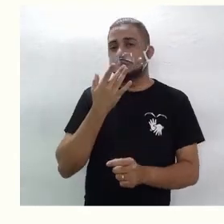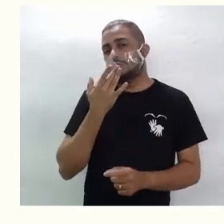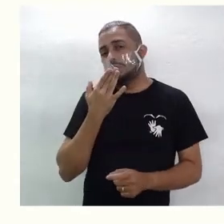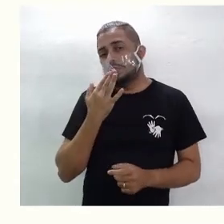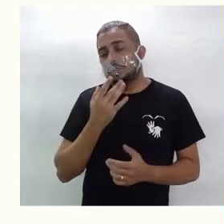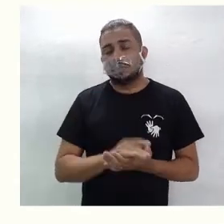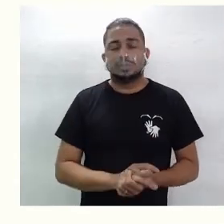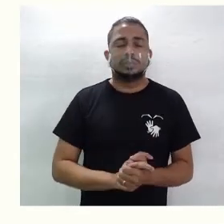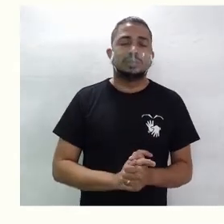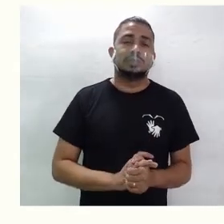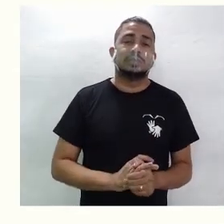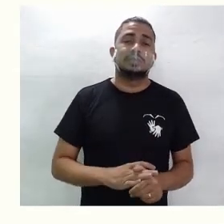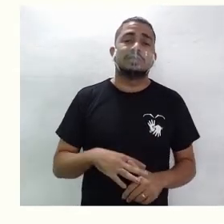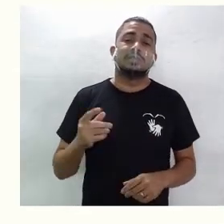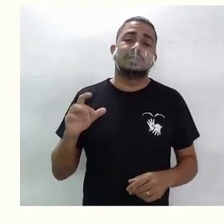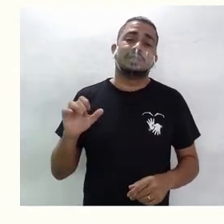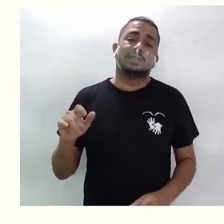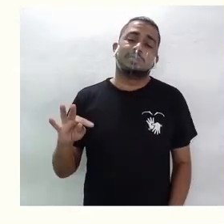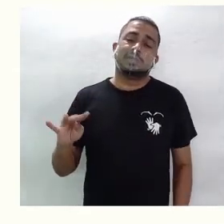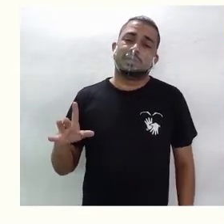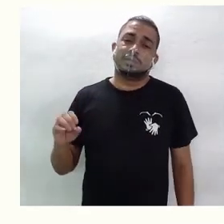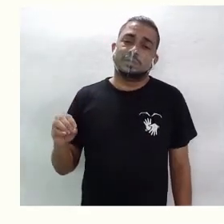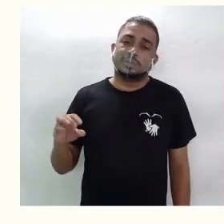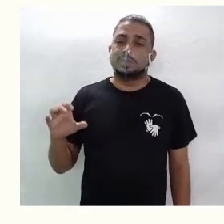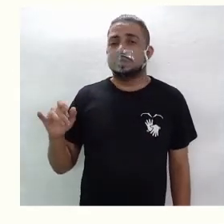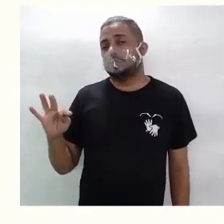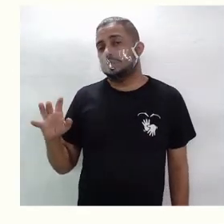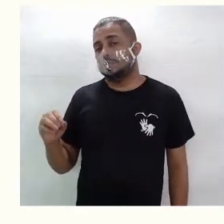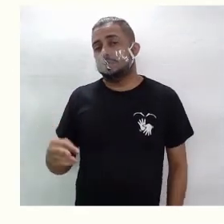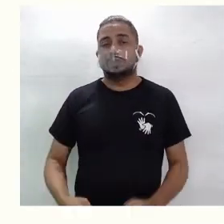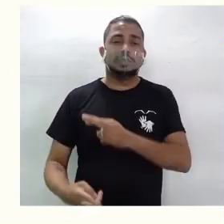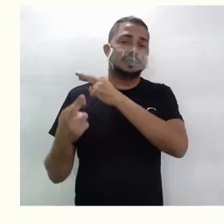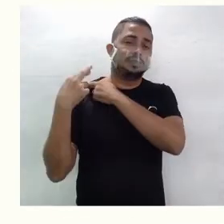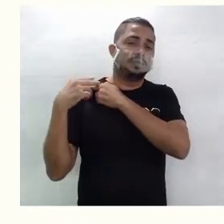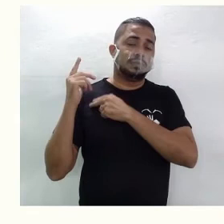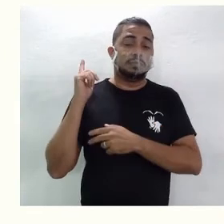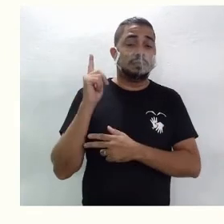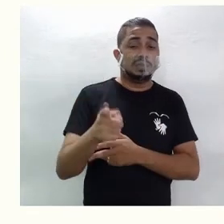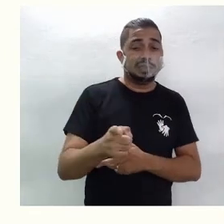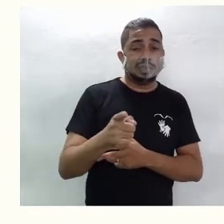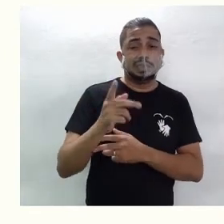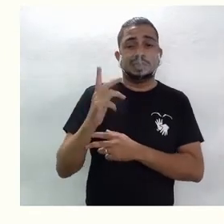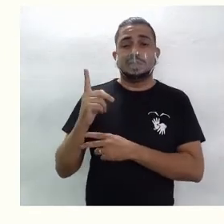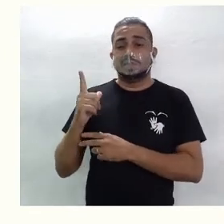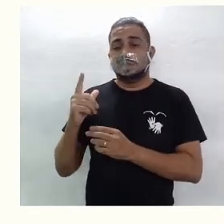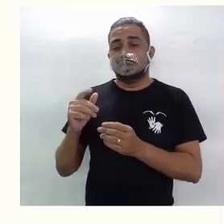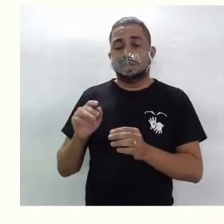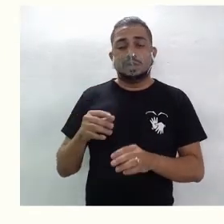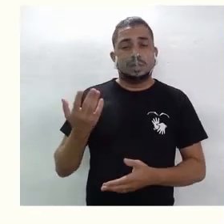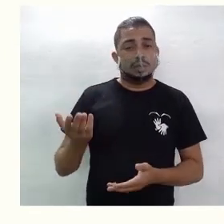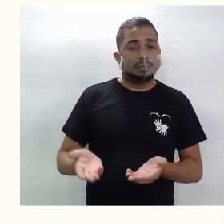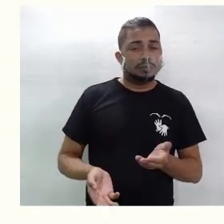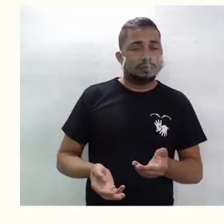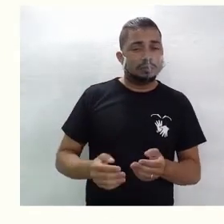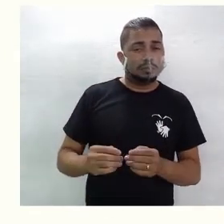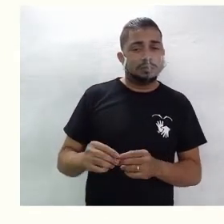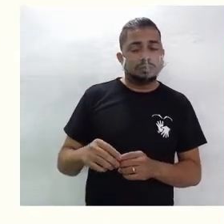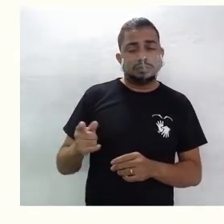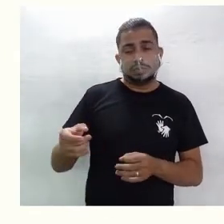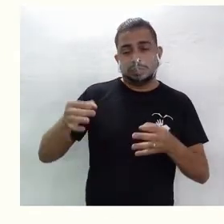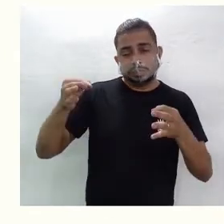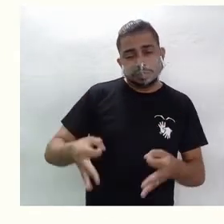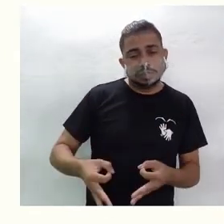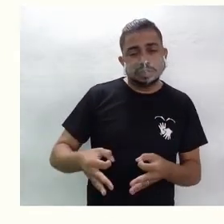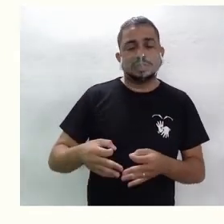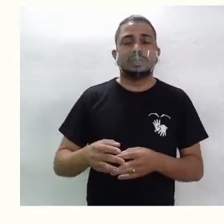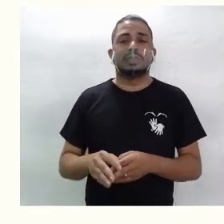disposto em um mapa. Elemento cartográfico responsável por apontar a proporção entre a superfície